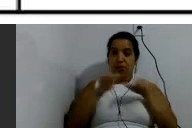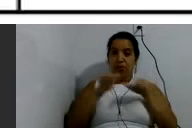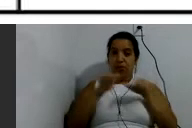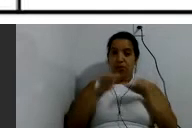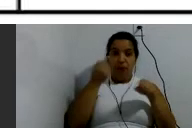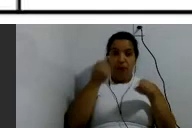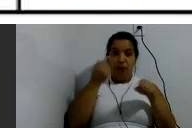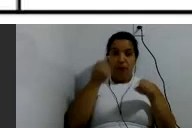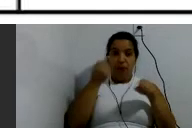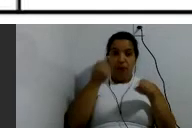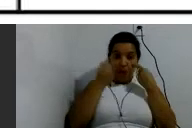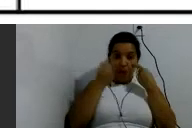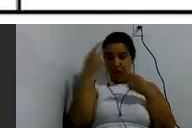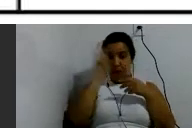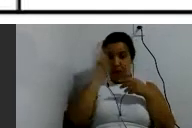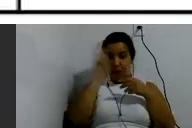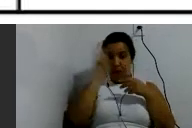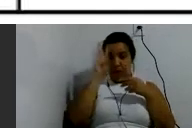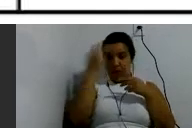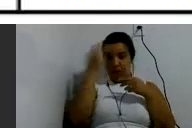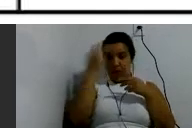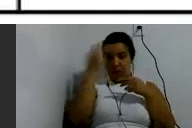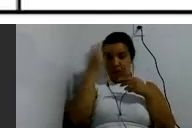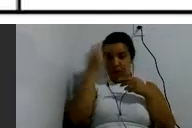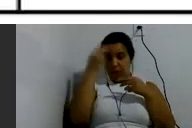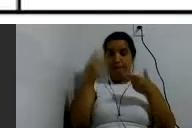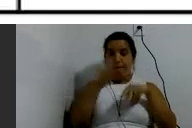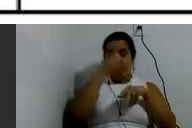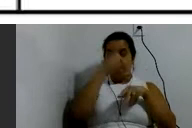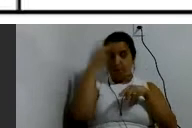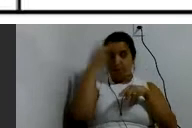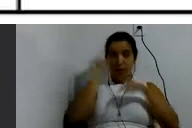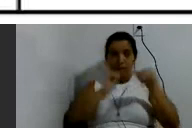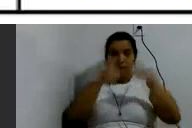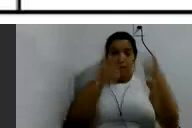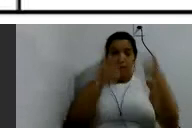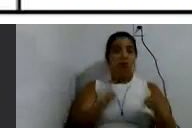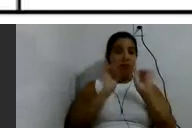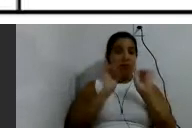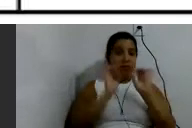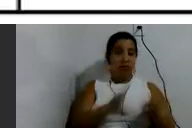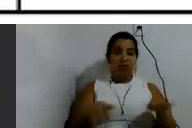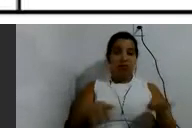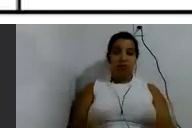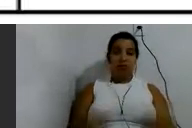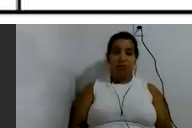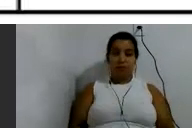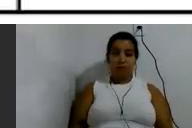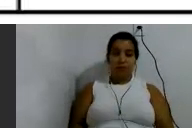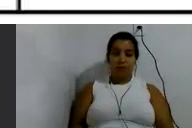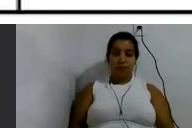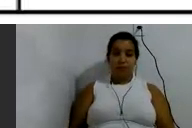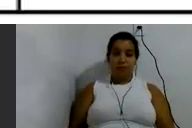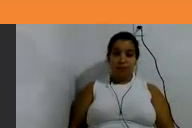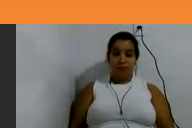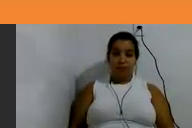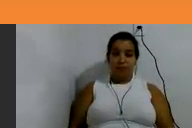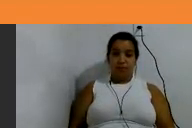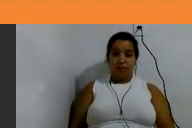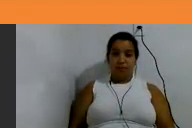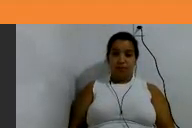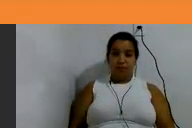de cor, de cabo a rabo, é quem é de área endêmica, que já sabe com o pé nas costas.